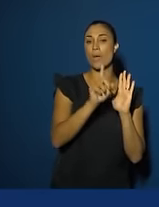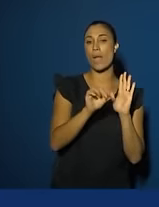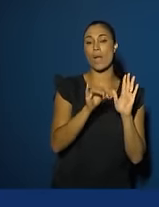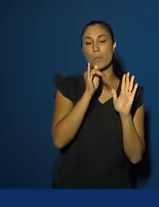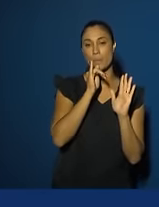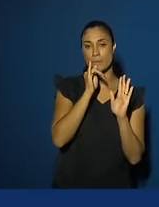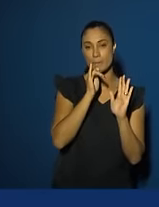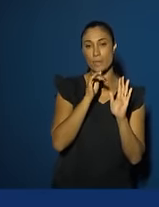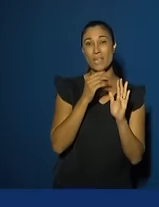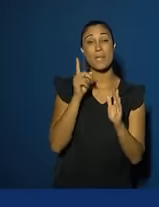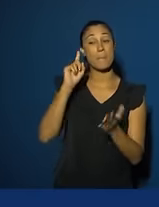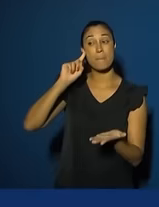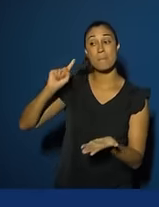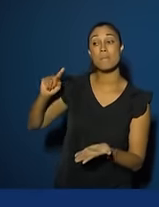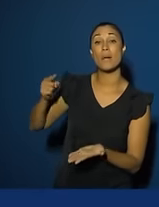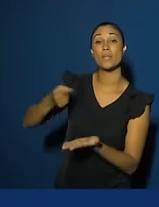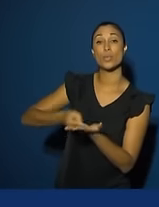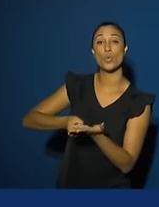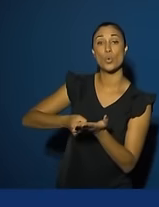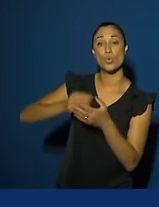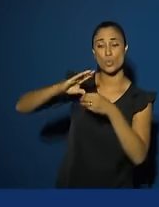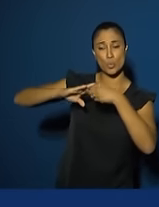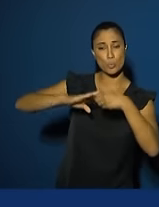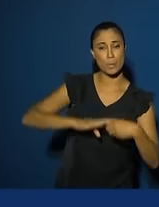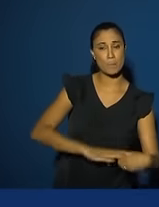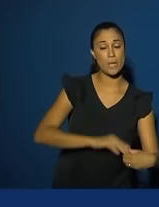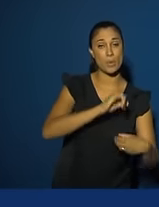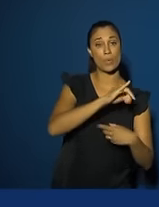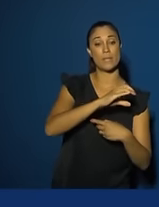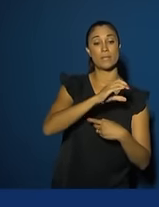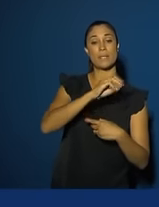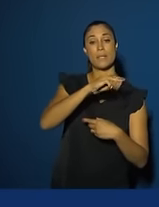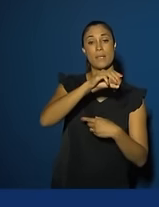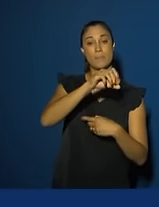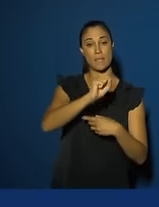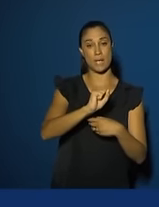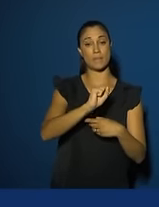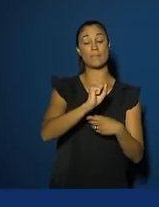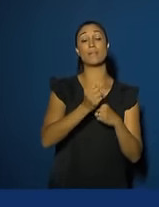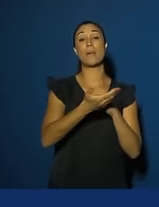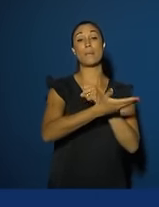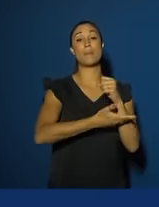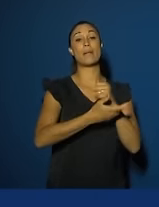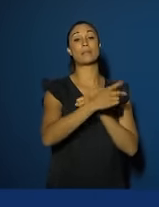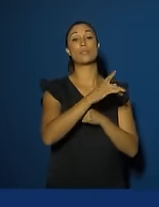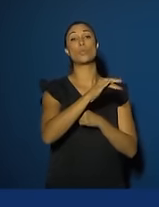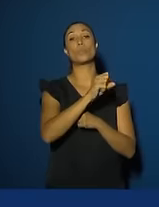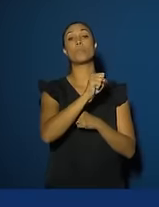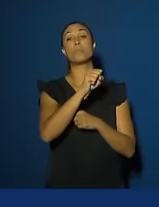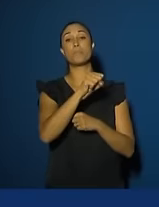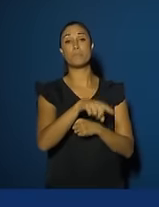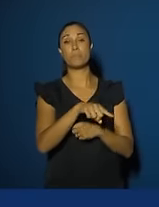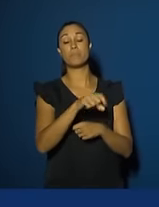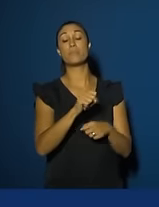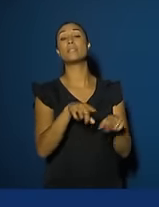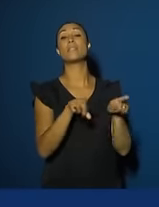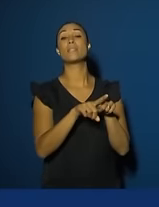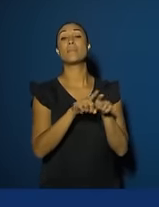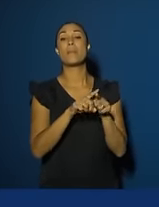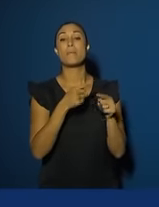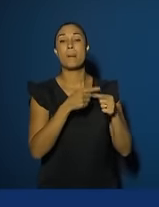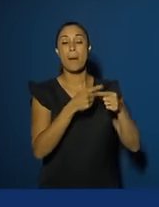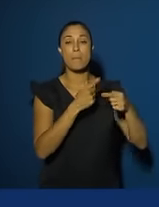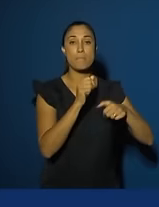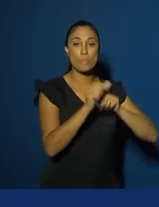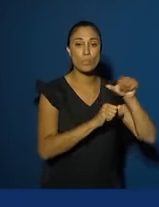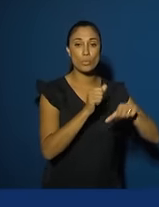mandou suprimir o ICMS da base de cálculo do piscofins e pediu para retroagir essa decisão